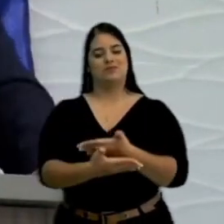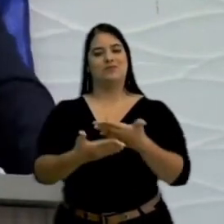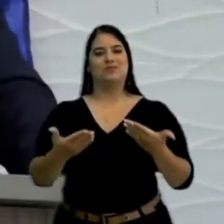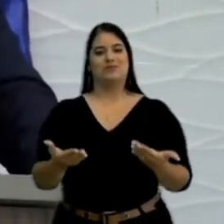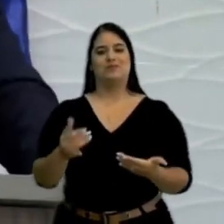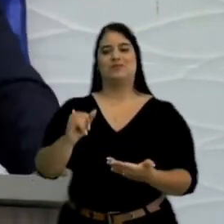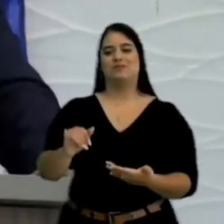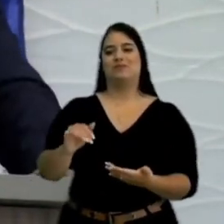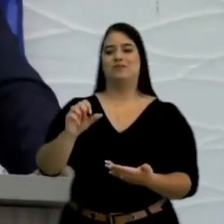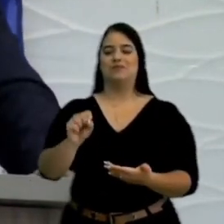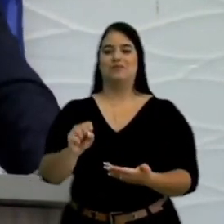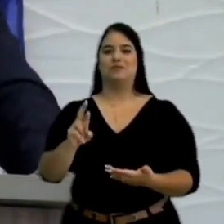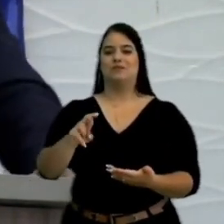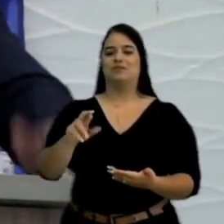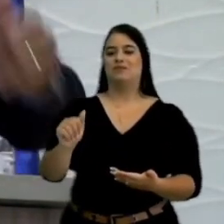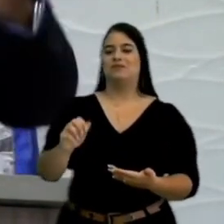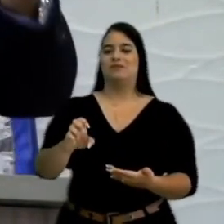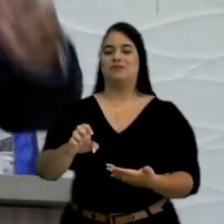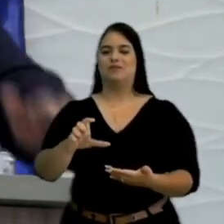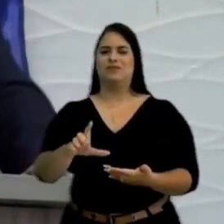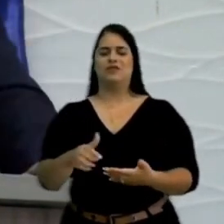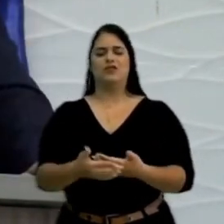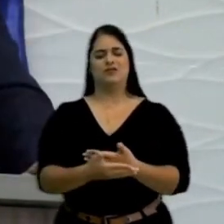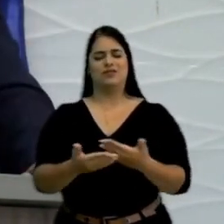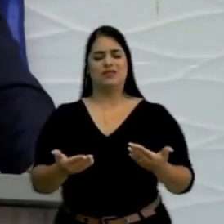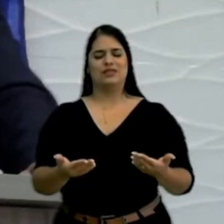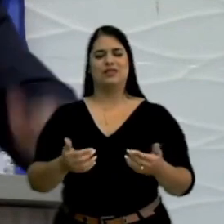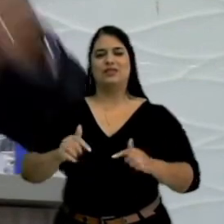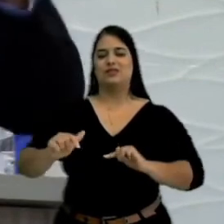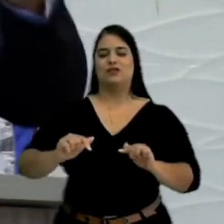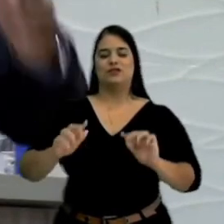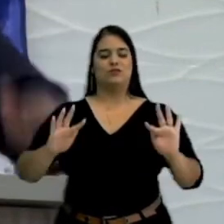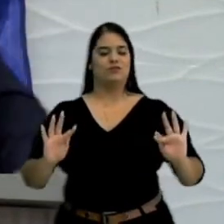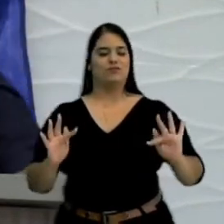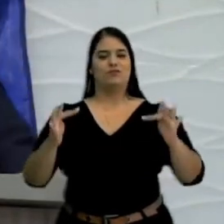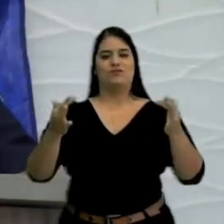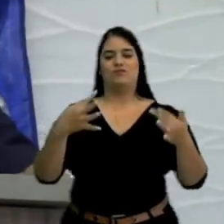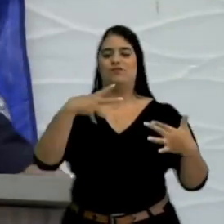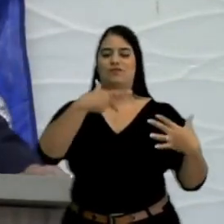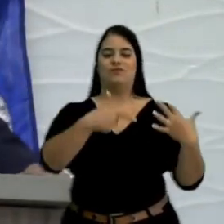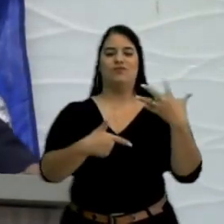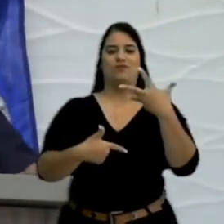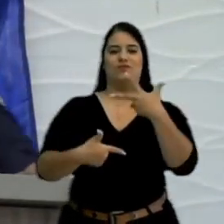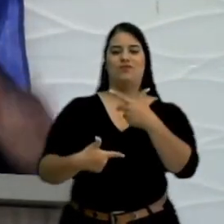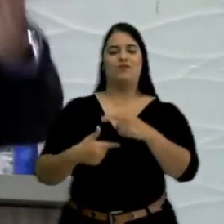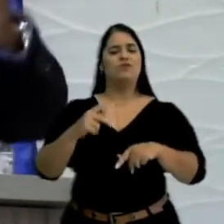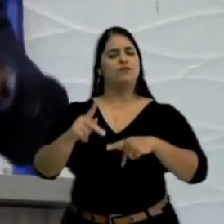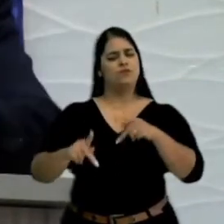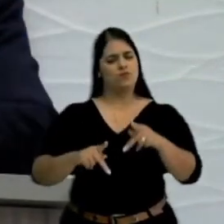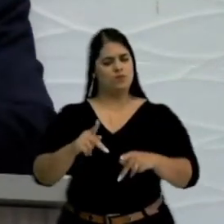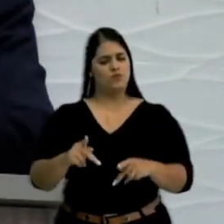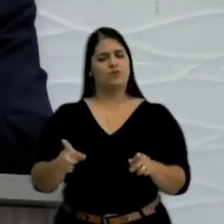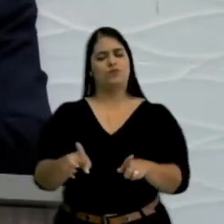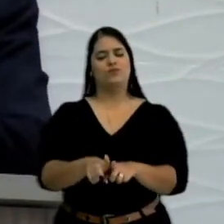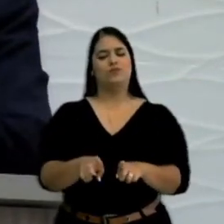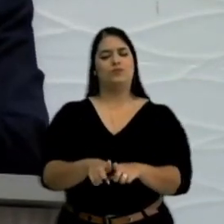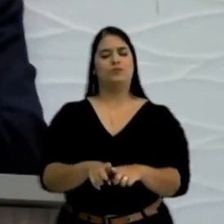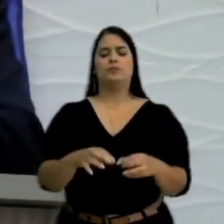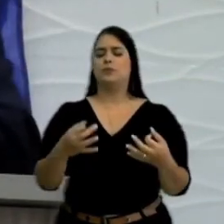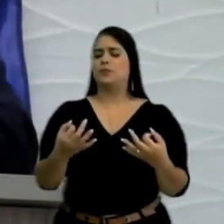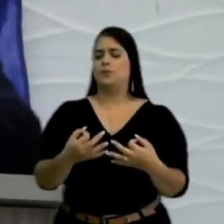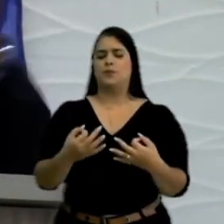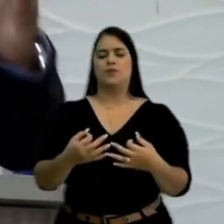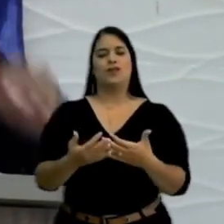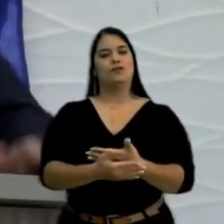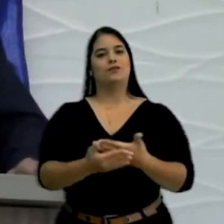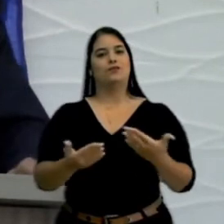né, e vocês trabalharam, fizeram uma festa belíssima, né, o povo também foram muito educados, então, vocês estão